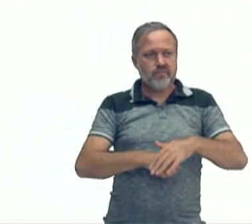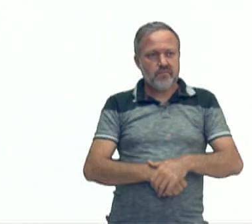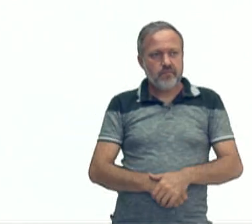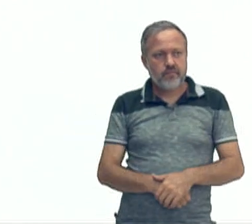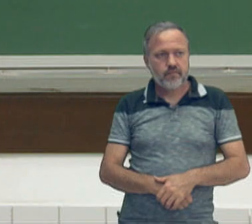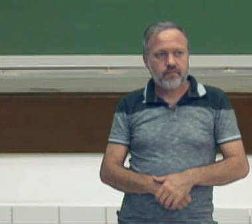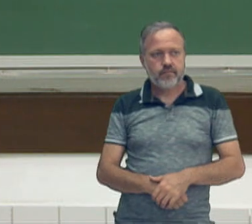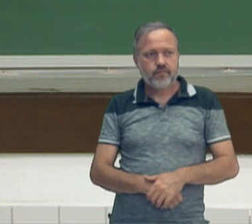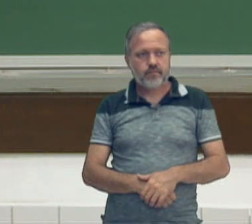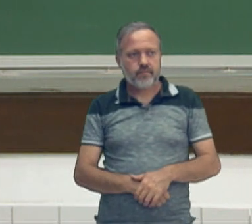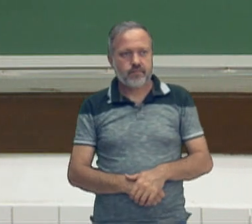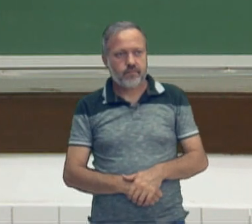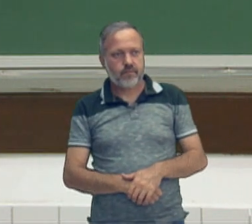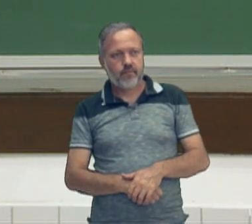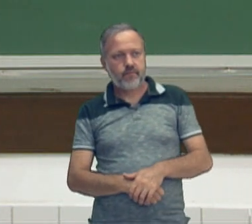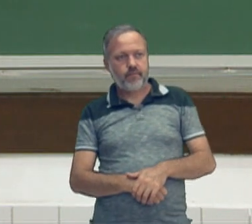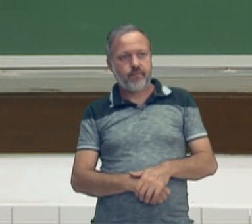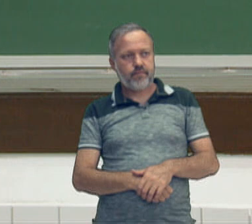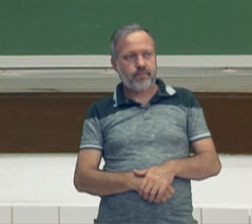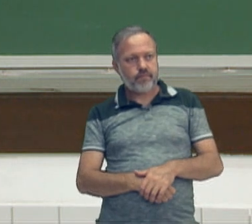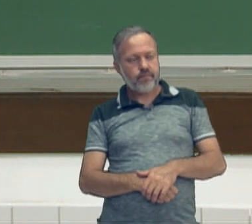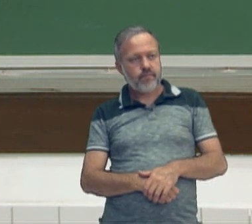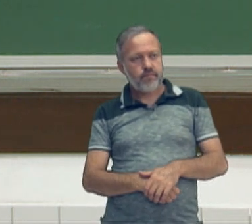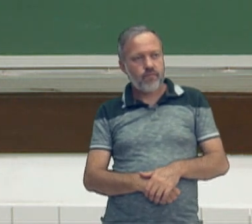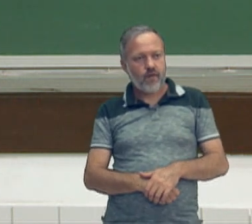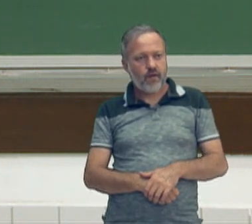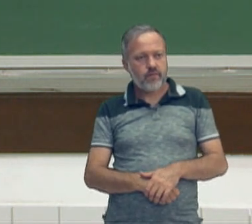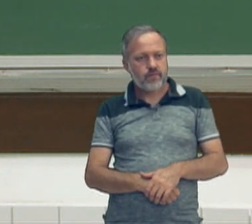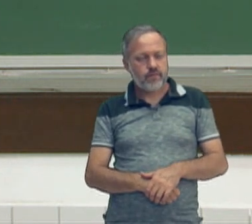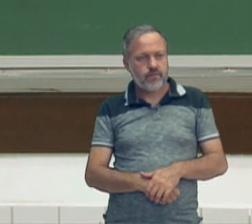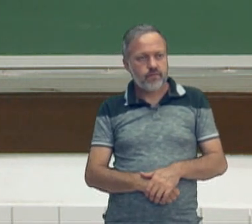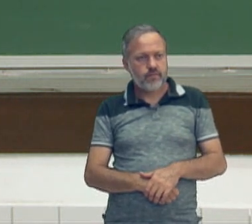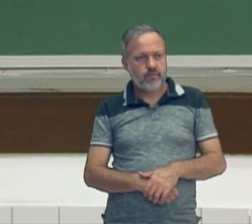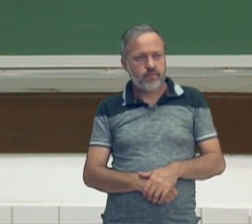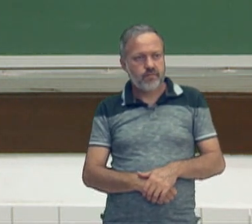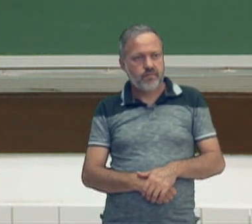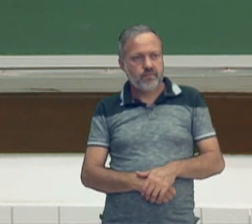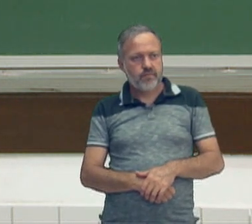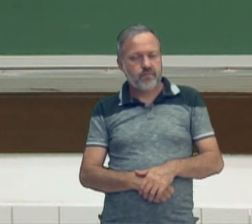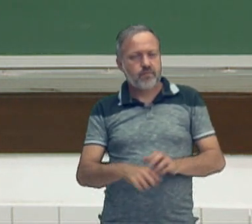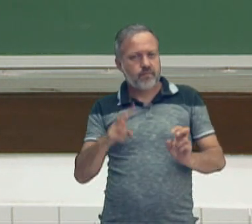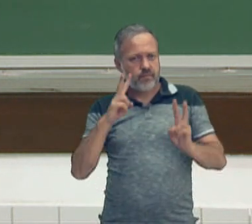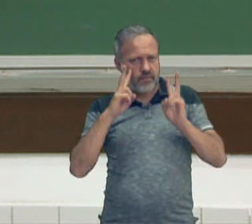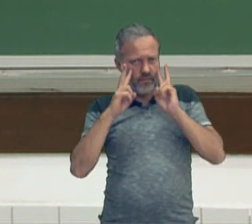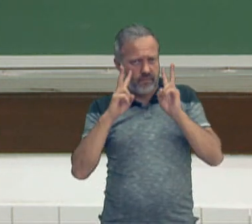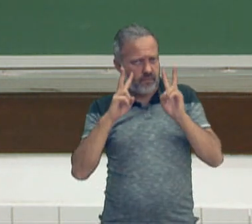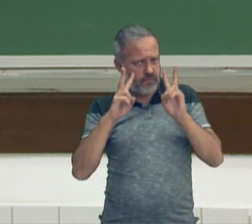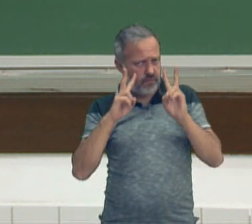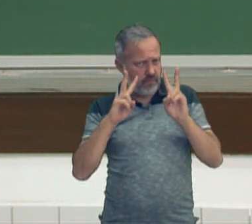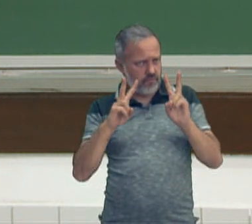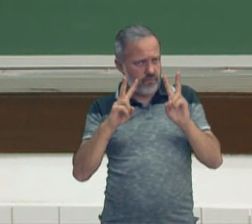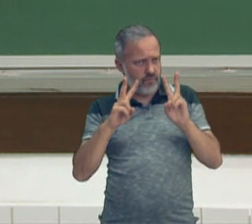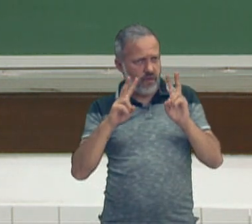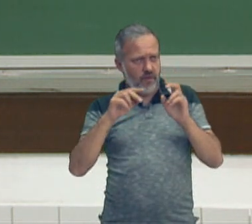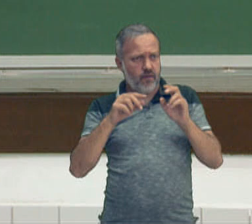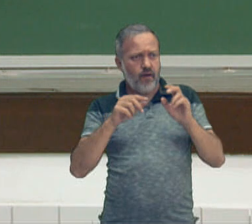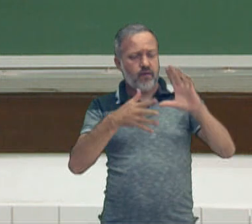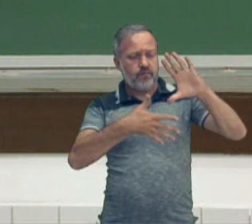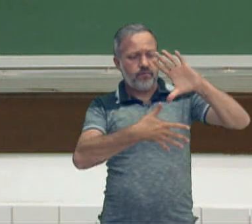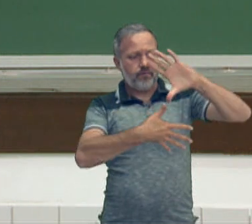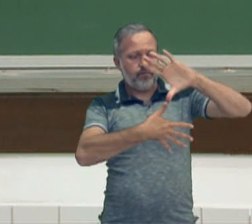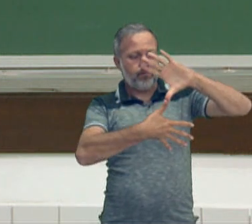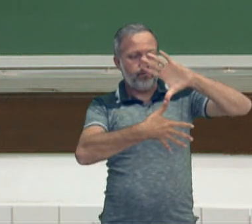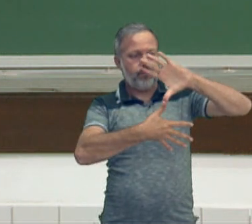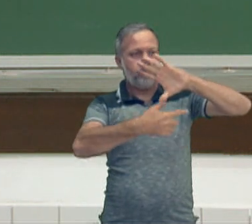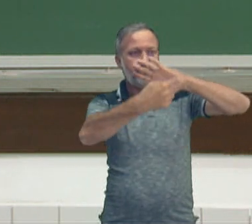aqui assim, ó, você teria a linha o meridiano de Greenwich. Então, repare que a América